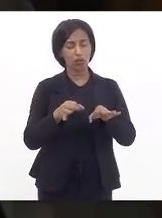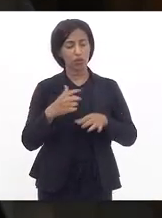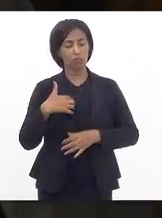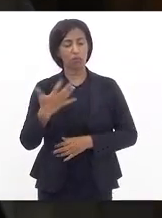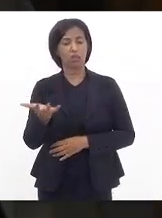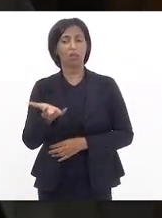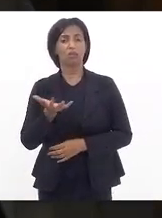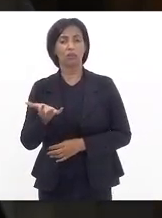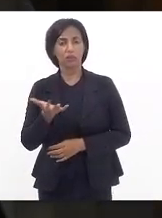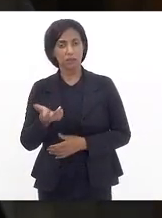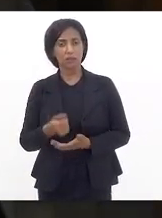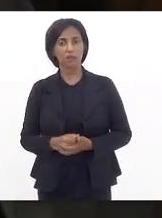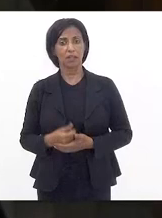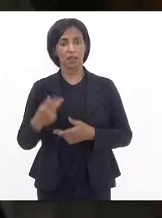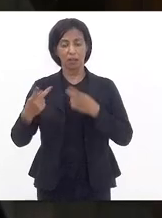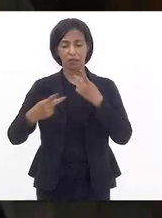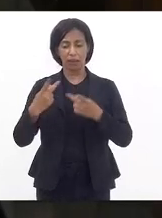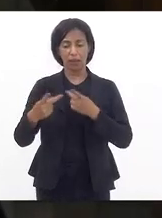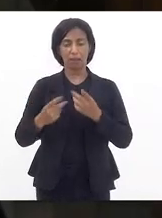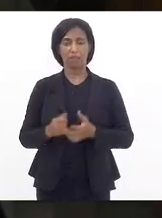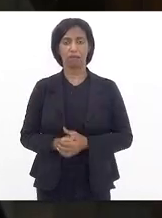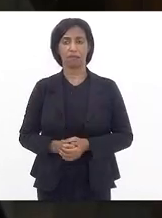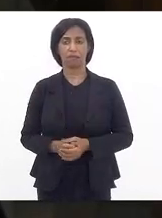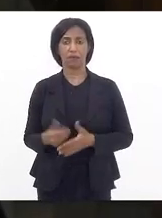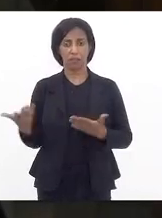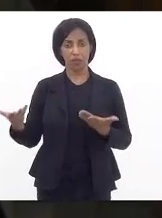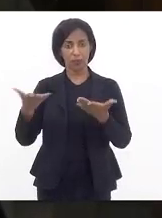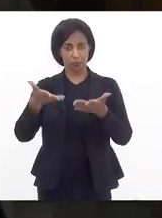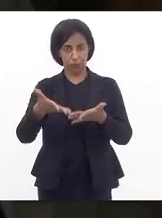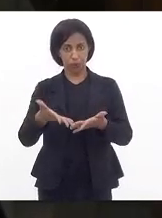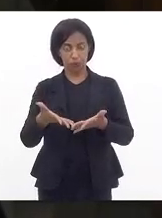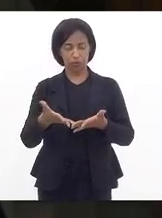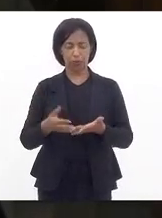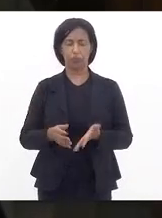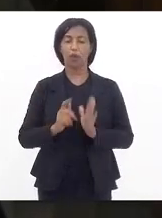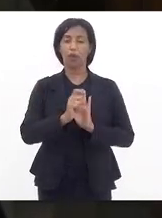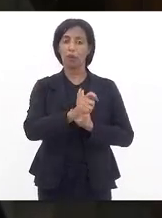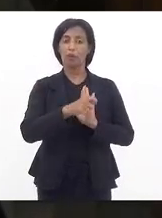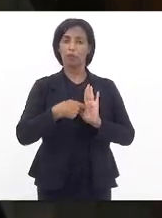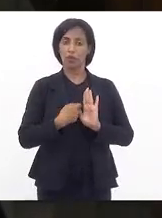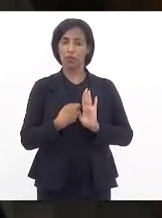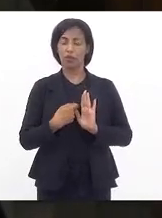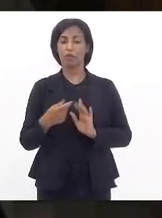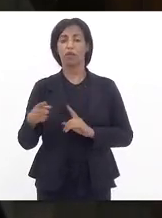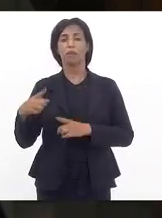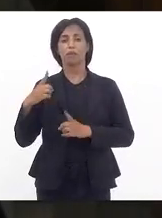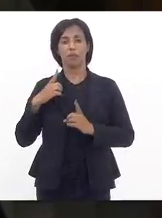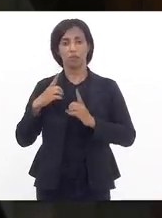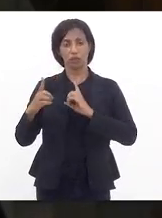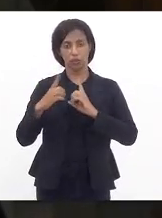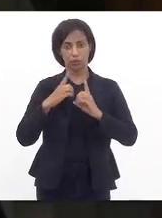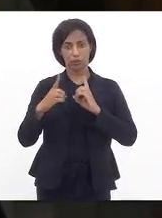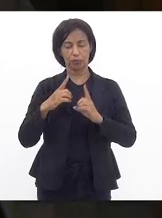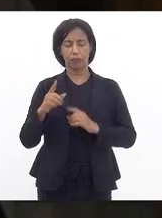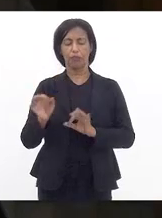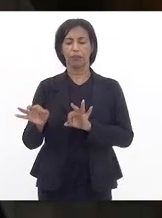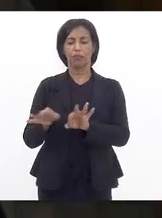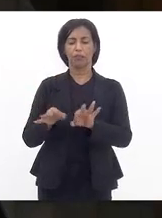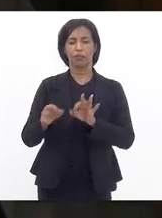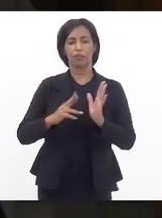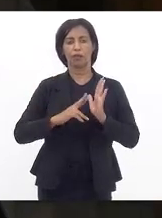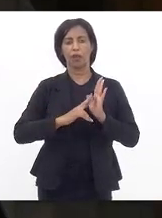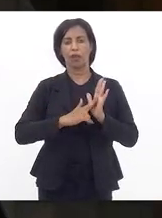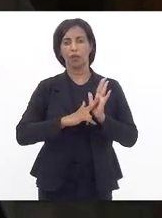apropriados que mereçam a minha discussão isso dito eu me e para discutir um projeto